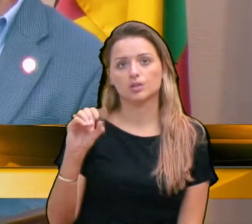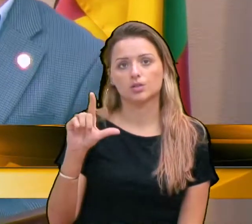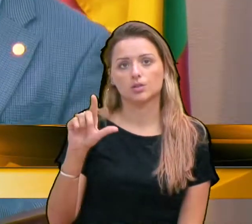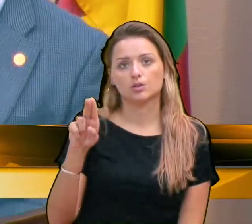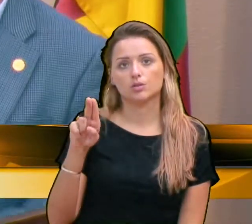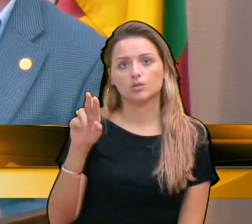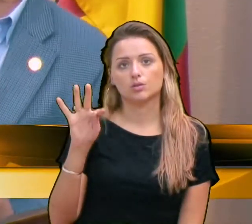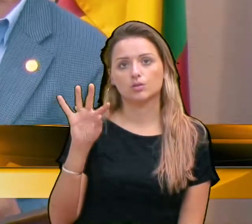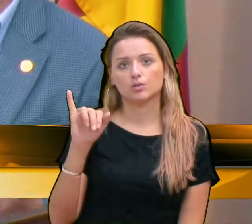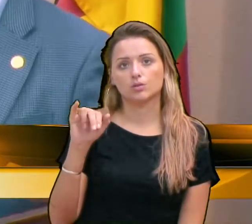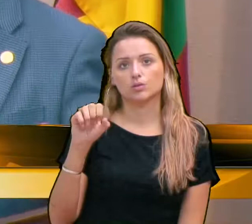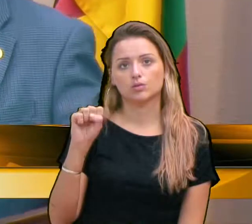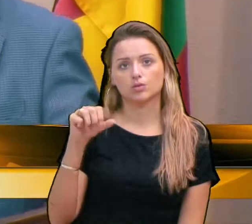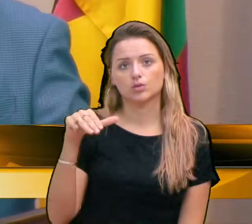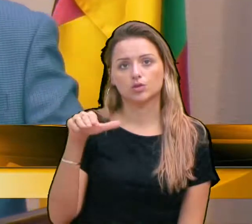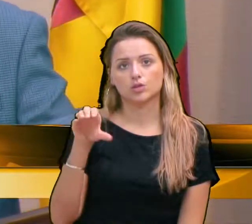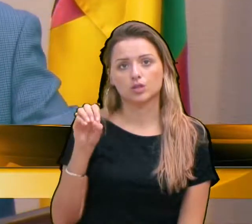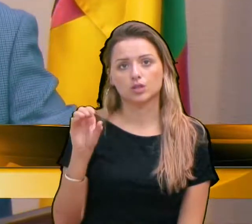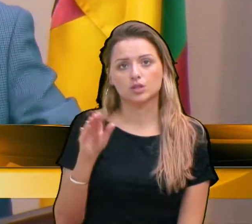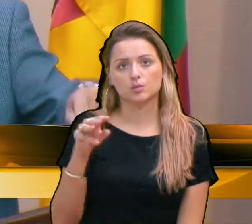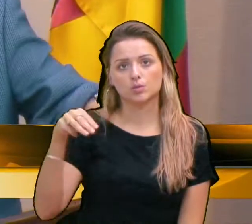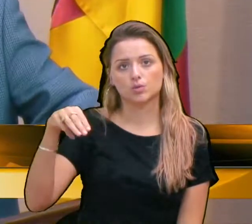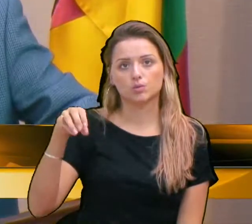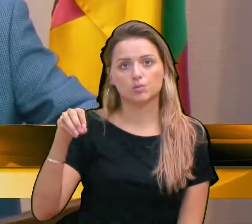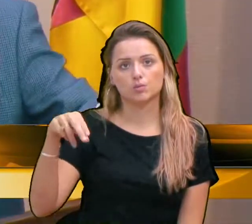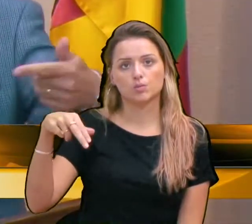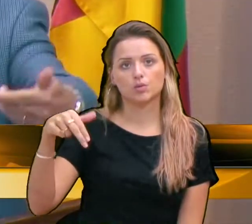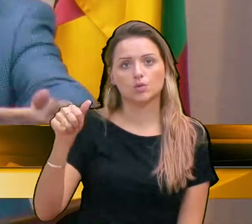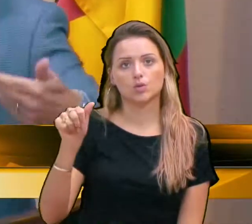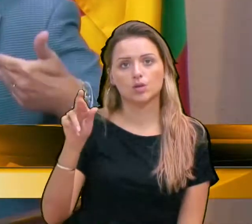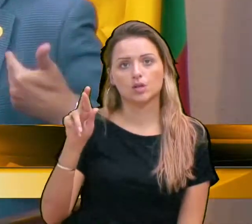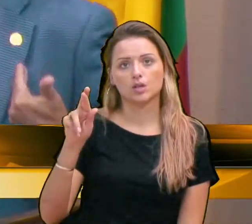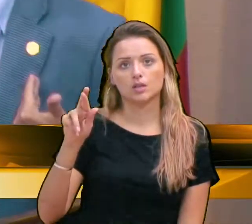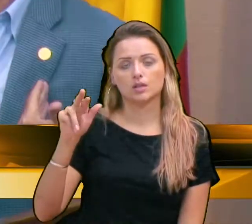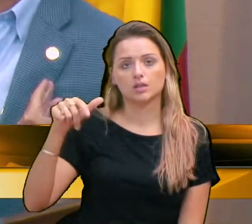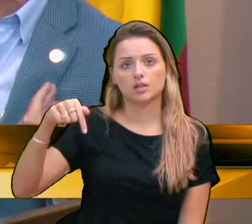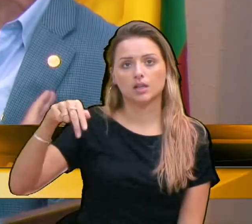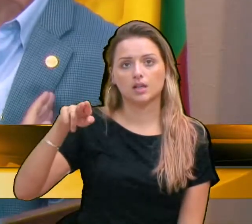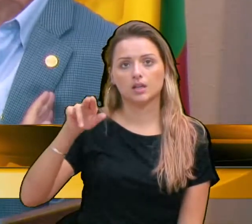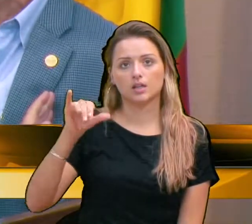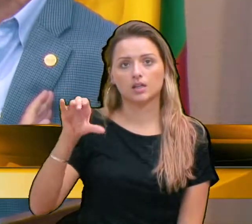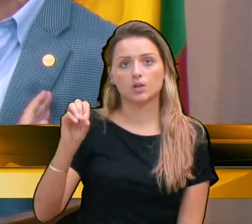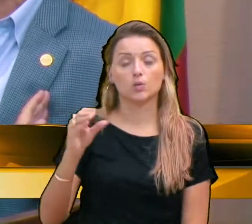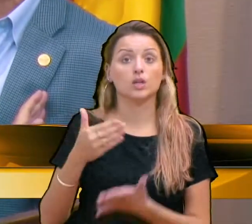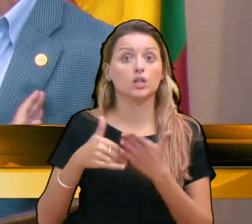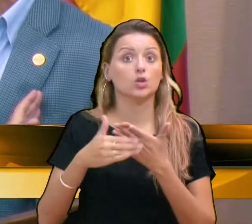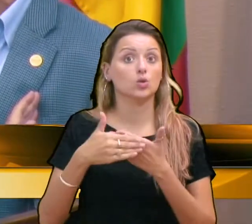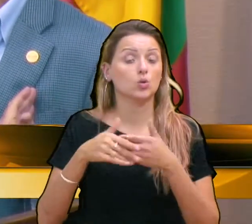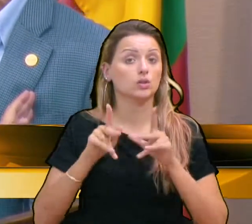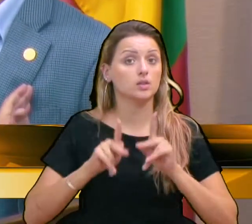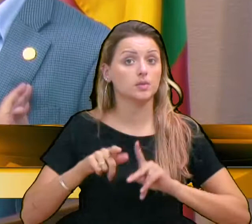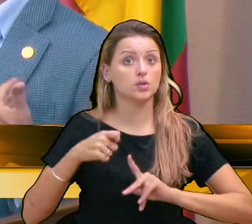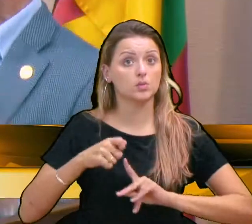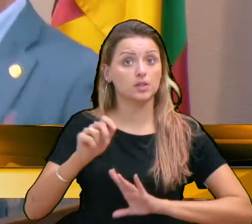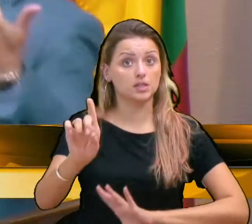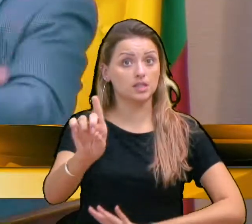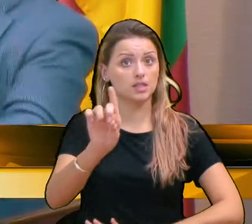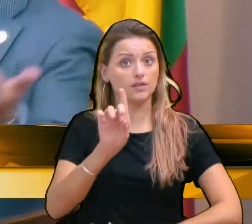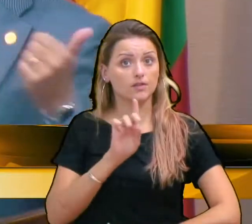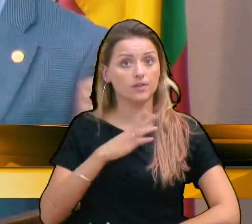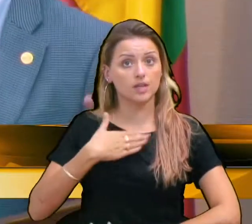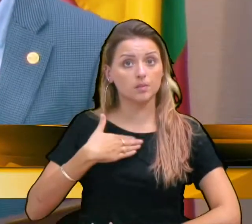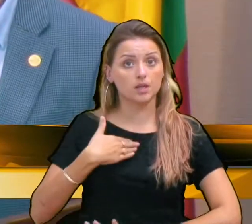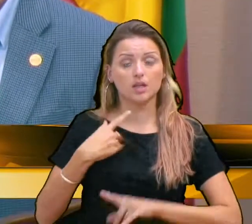que se diz autossuficiente e que todos devem vir a mim, porque eu não tenho a humildade de ir